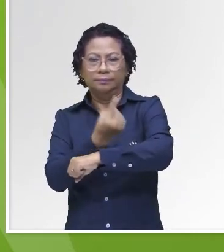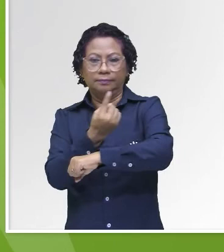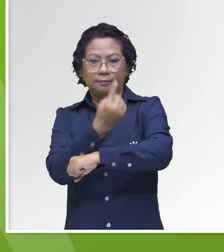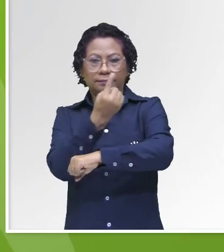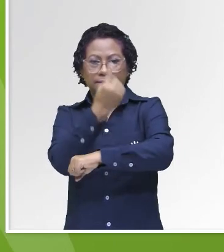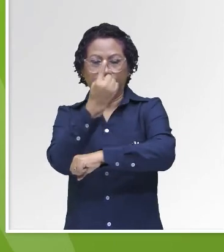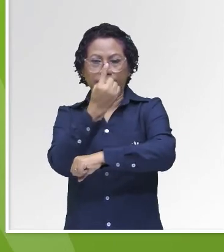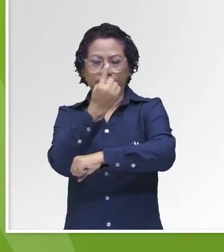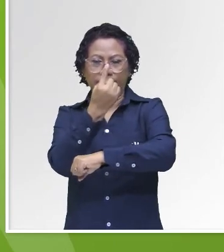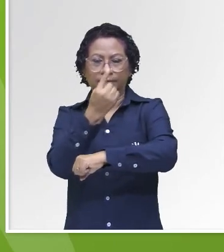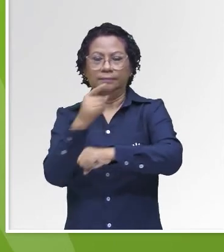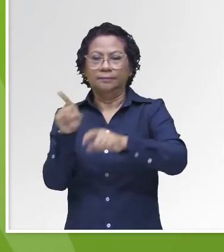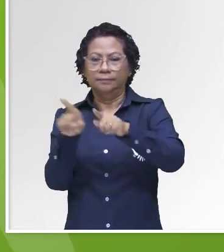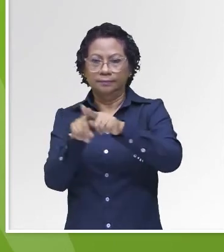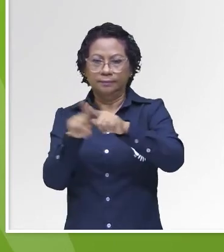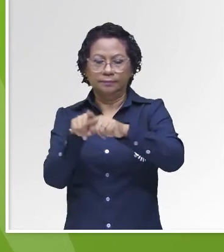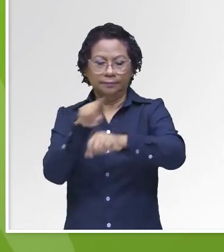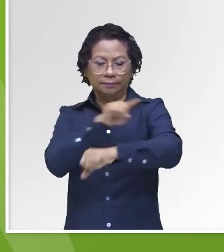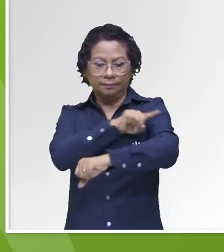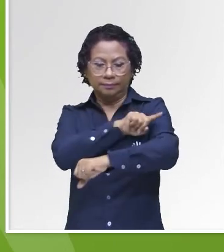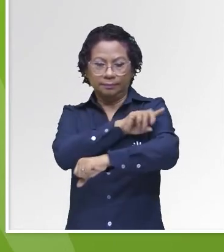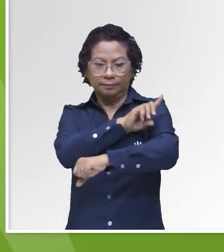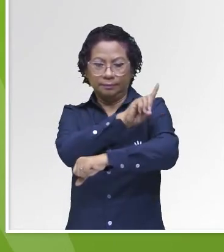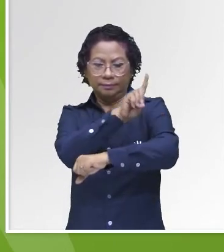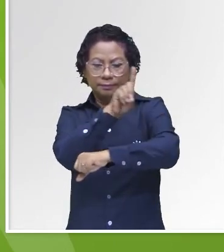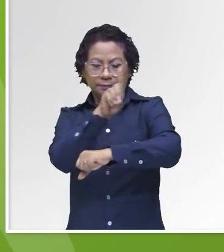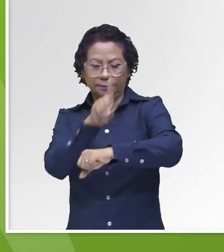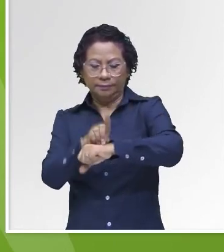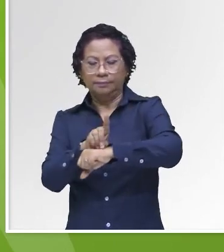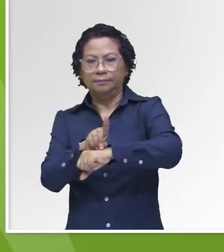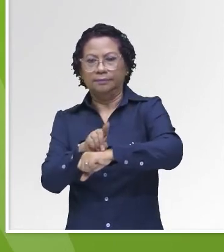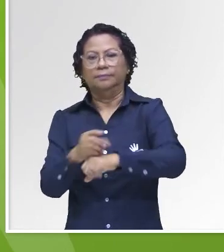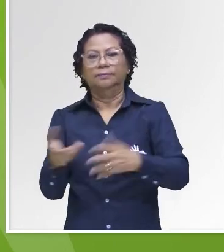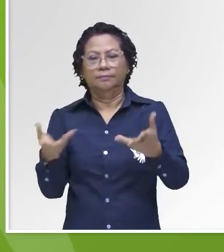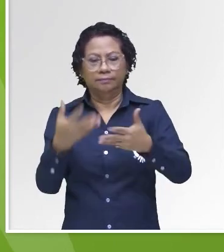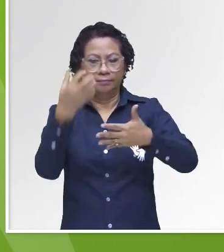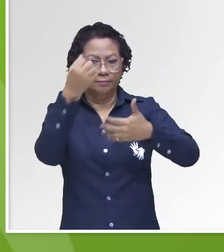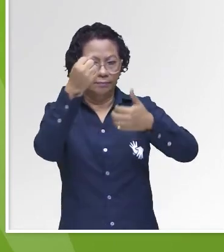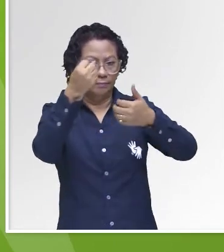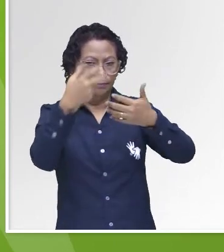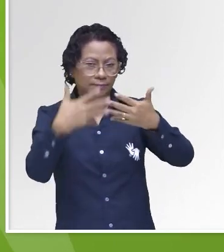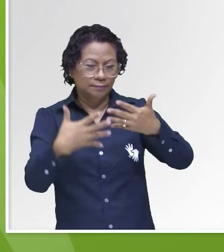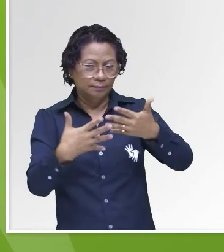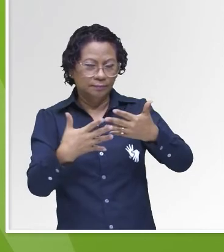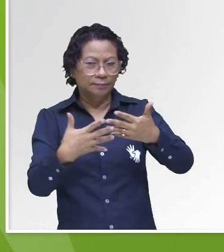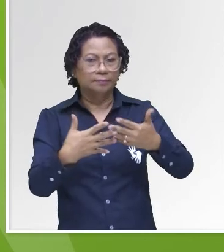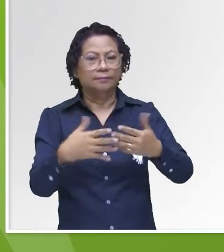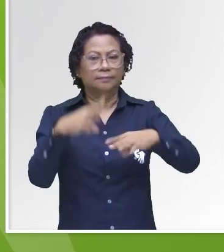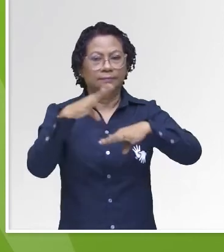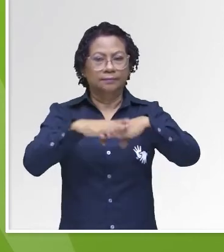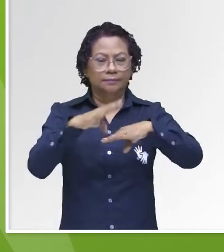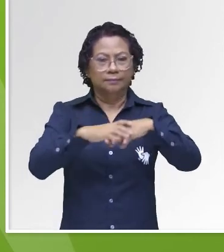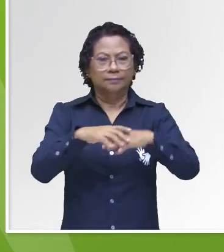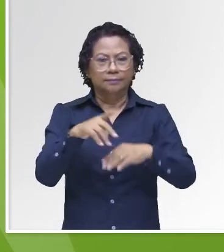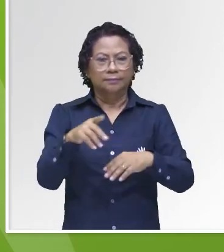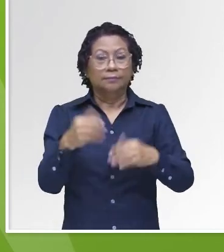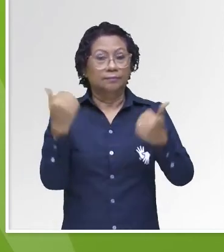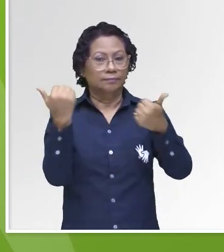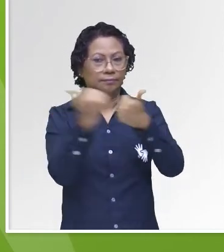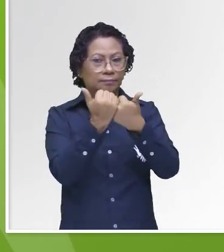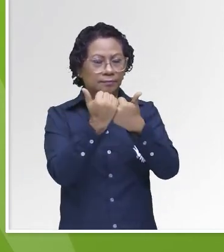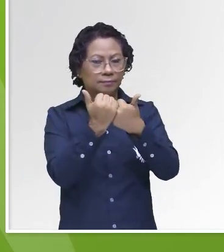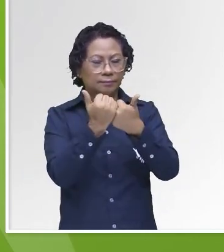e precisa ir para a direita. Bom, então vamos analisar agora a matemática da coisa, não é? Porque não basta ficar só na figurinha, né?